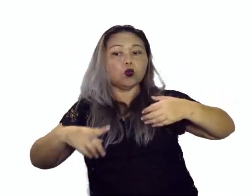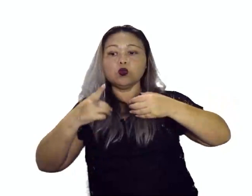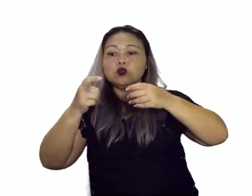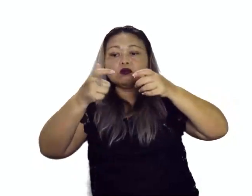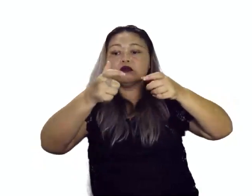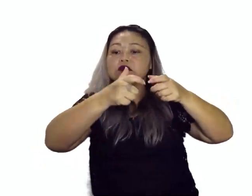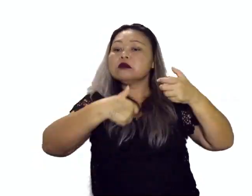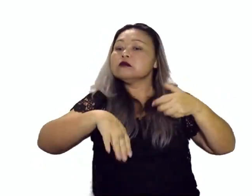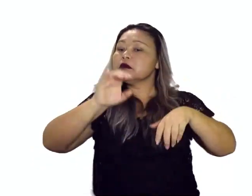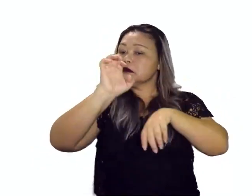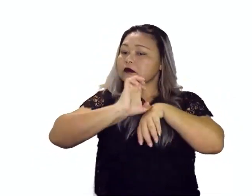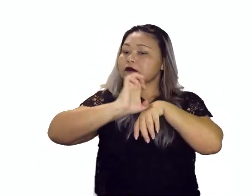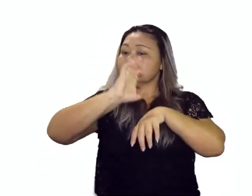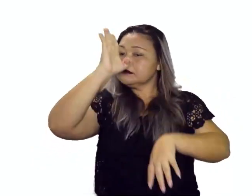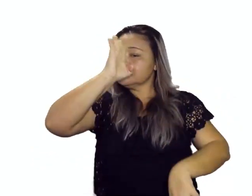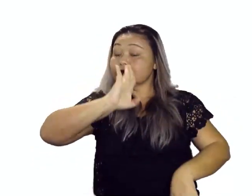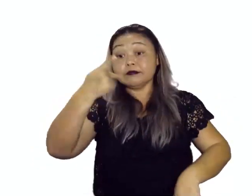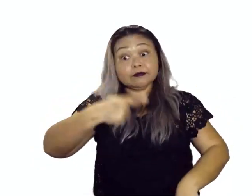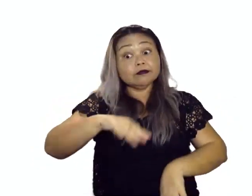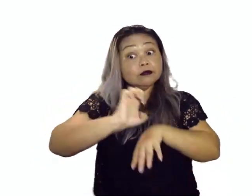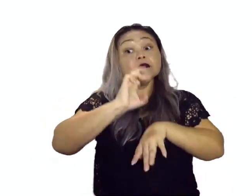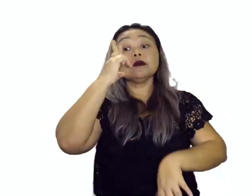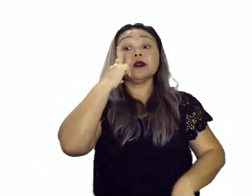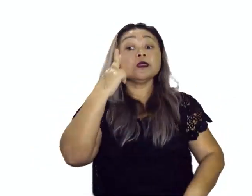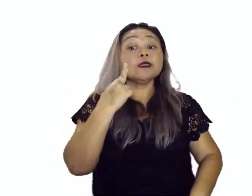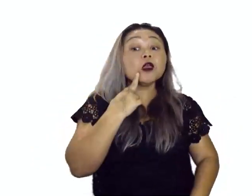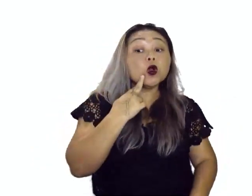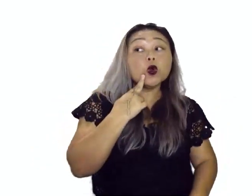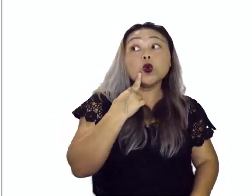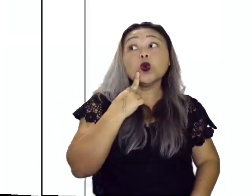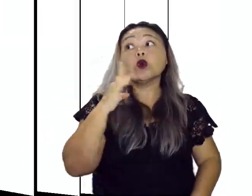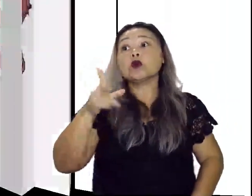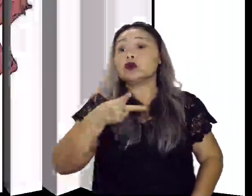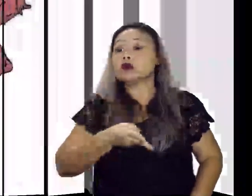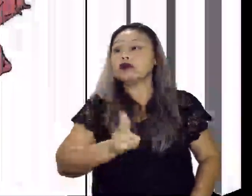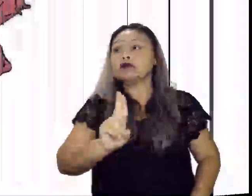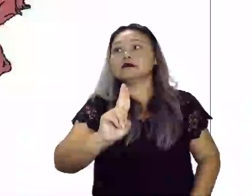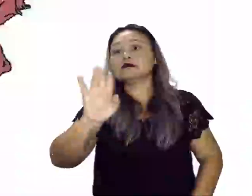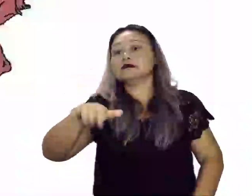estado brasileiro, né, de Rondônia. Vamos lá? Continuando.